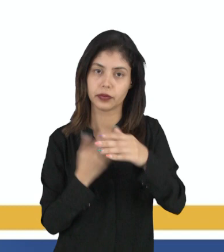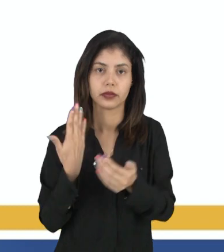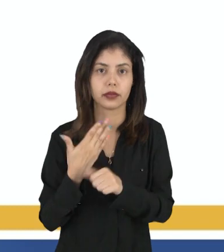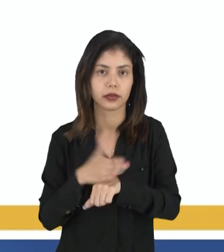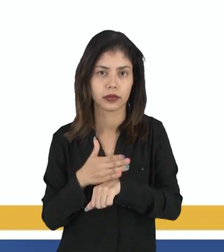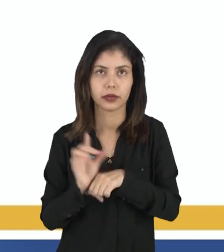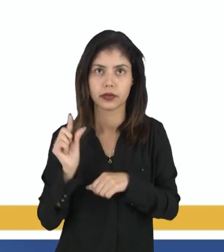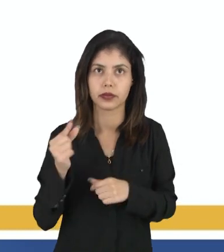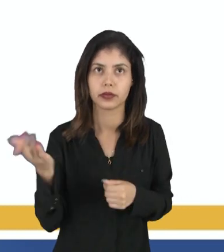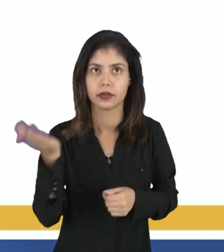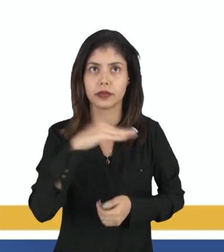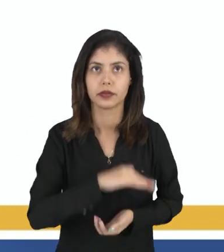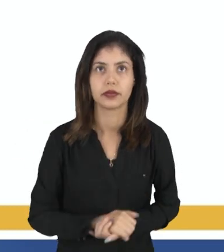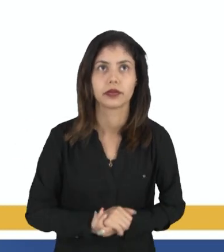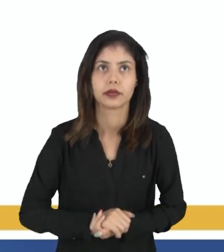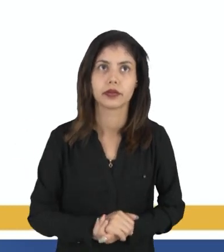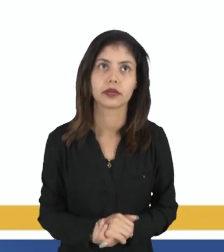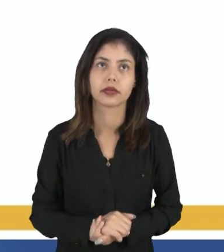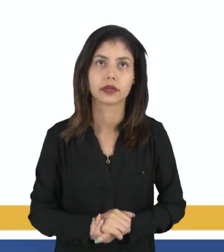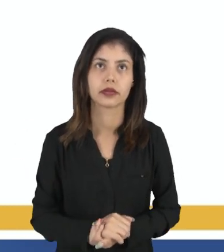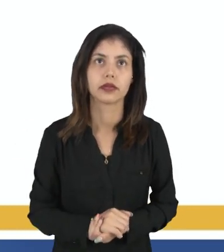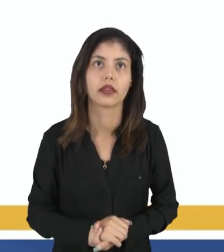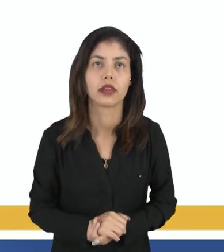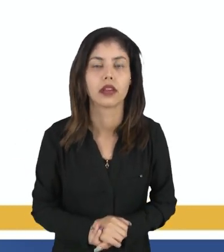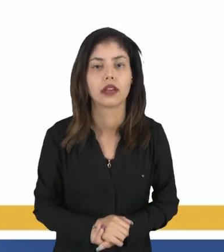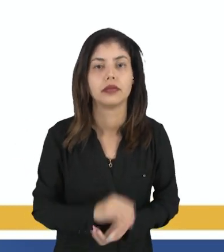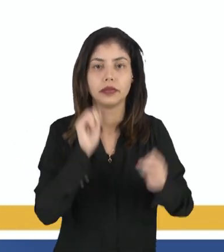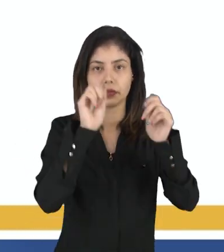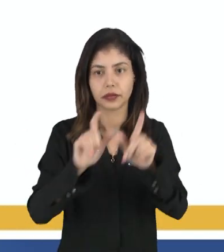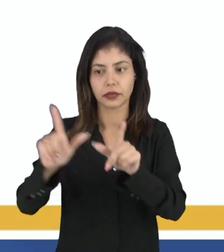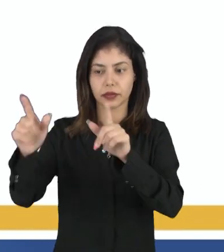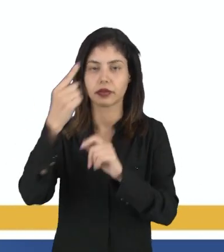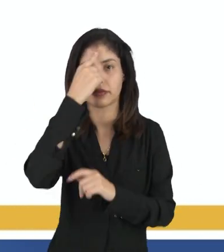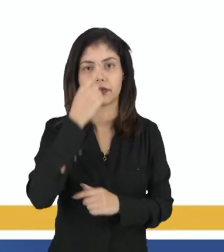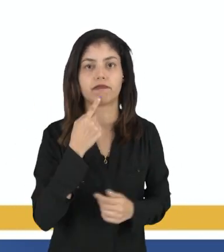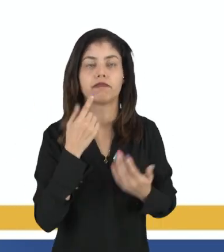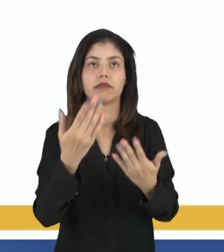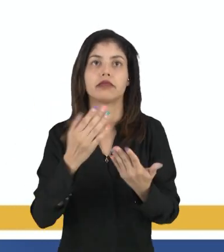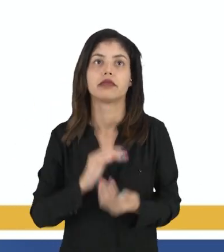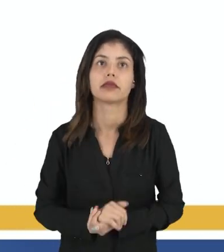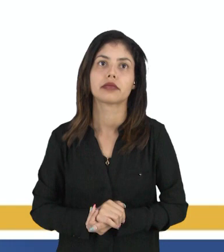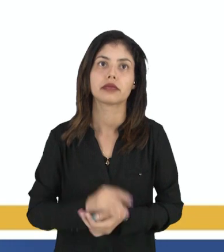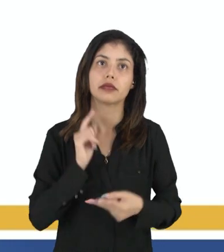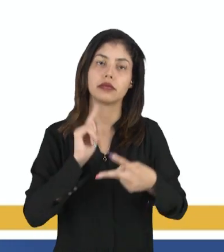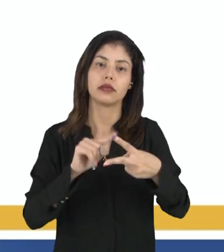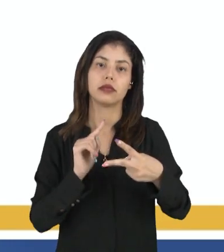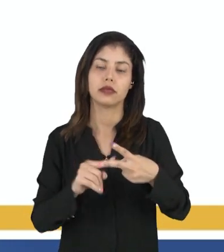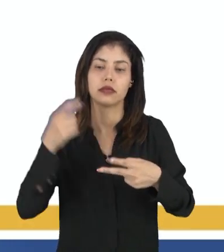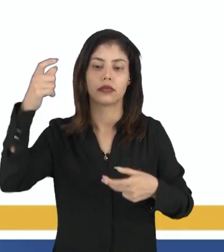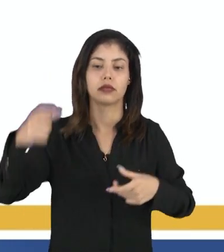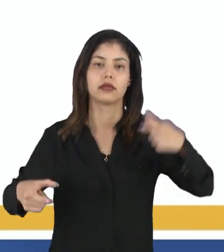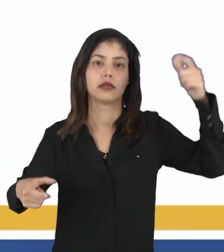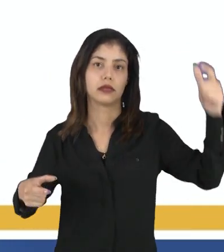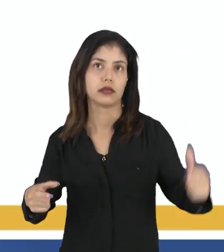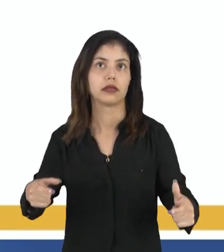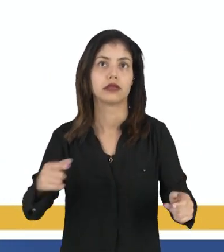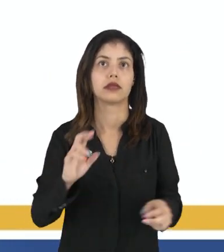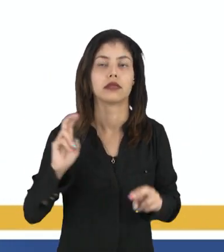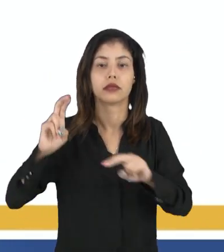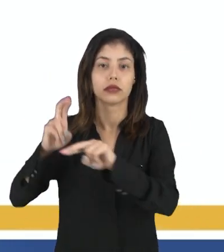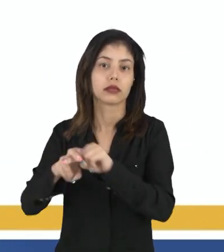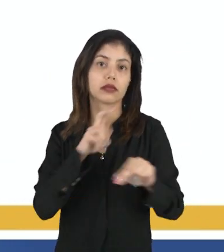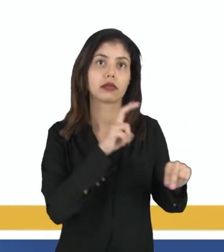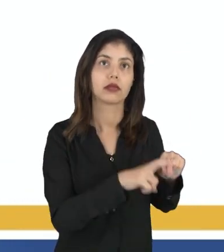um pouquinho. Vamos lá, vamos ler essa charge que aparece no slide. Nós temos aí 2 personagens.